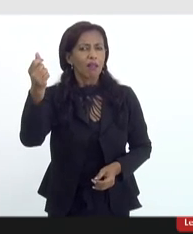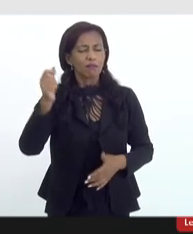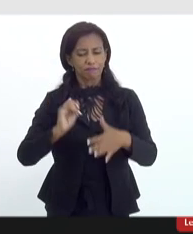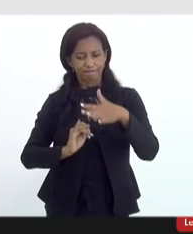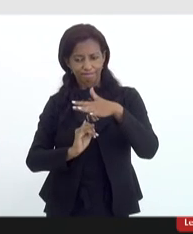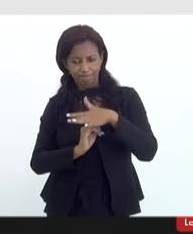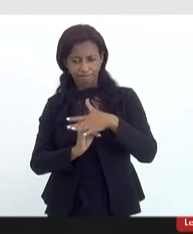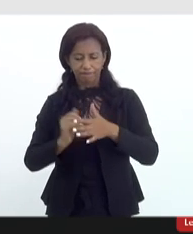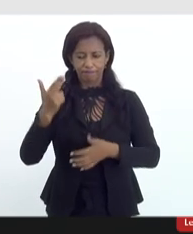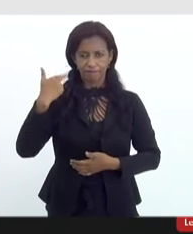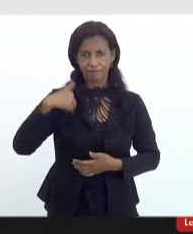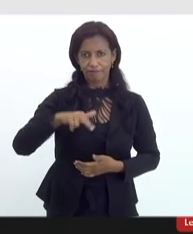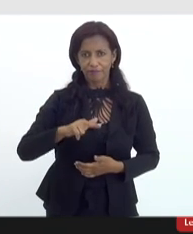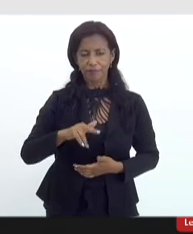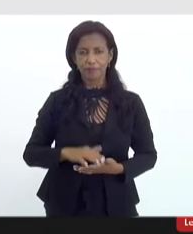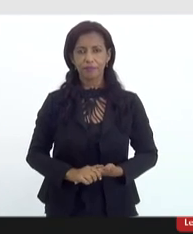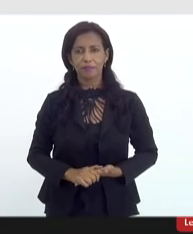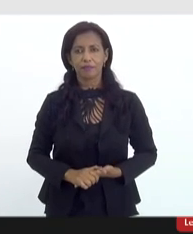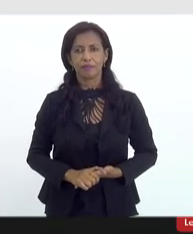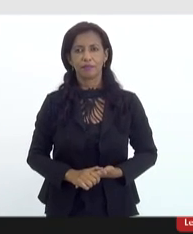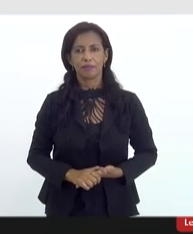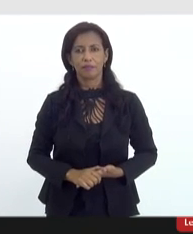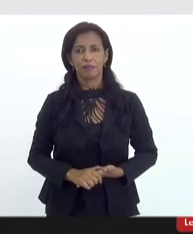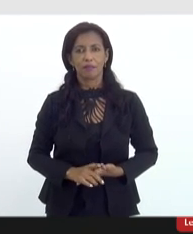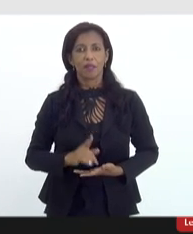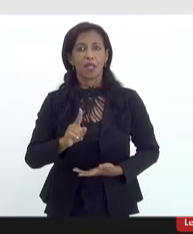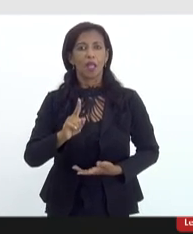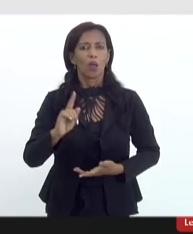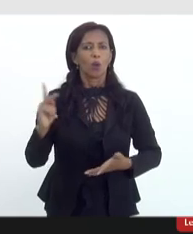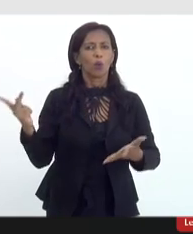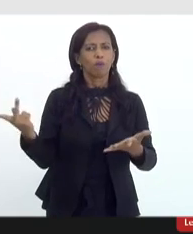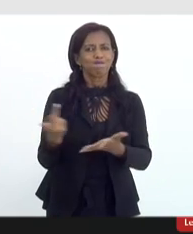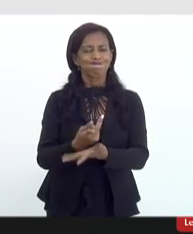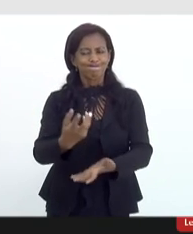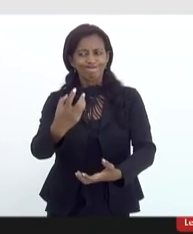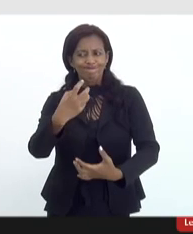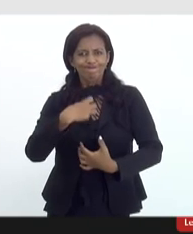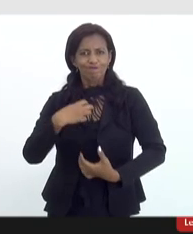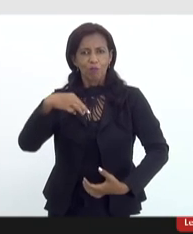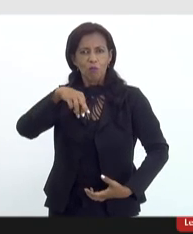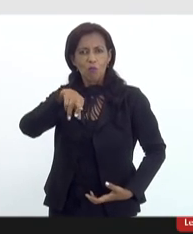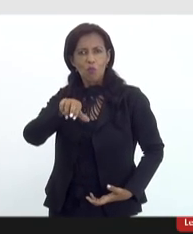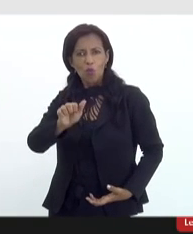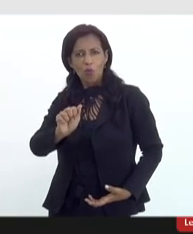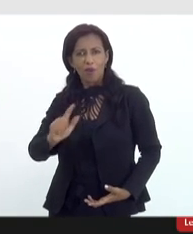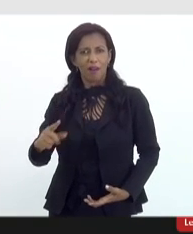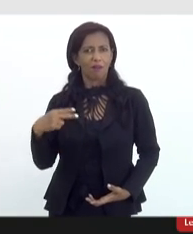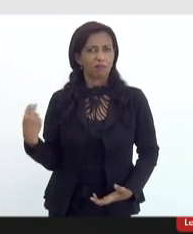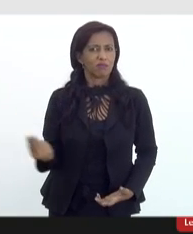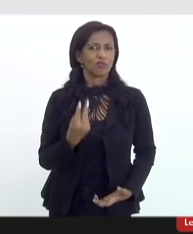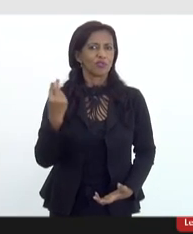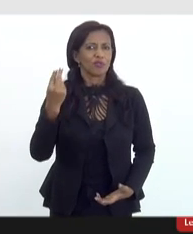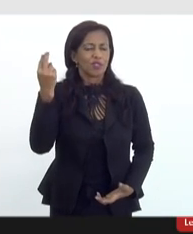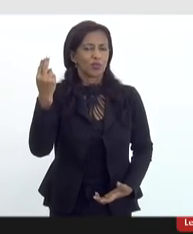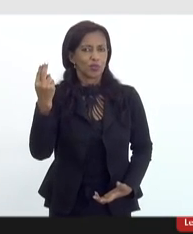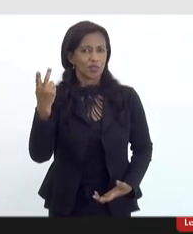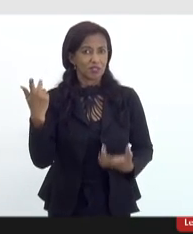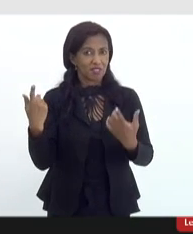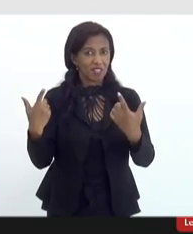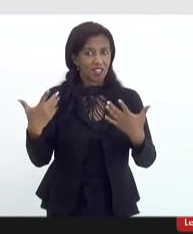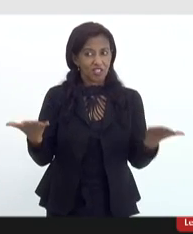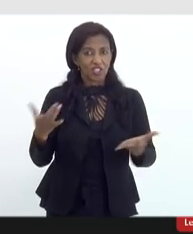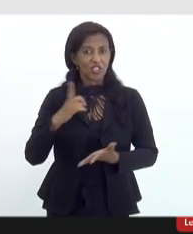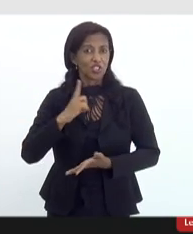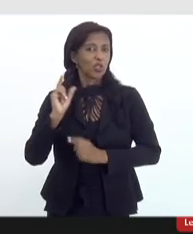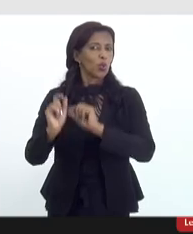institucionalização religiosa, tá? É o efeito moral, né? É como os valores morais de referência. A gente tinha aqui o que a Regina